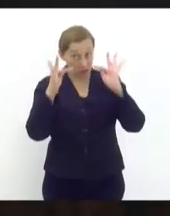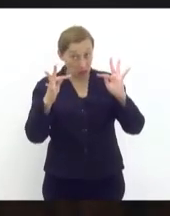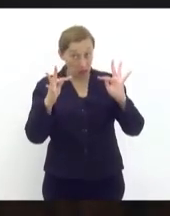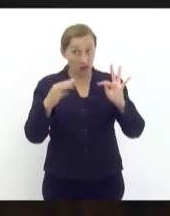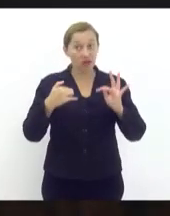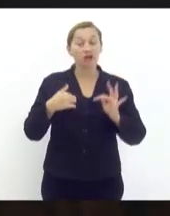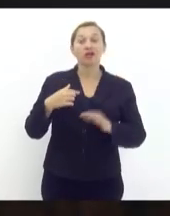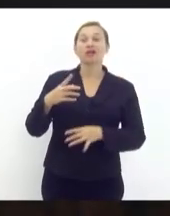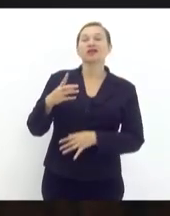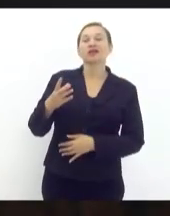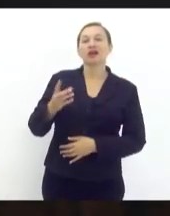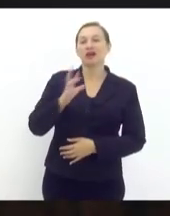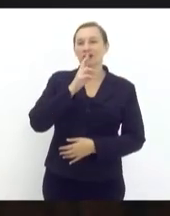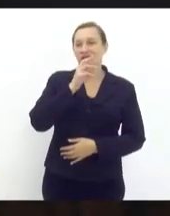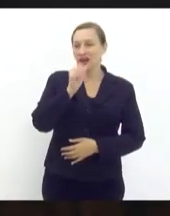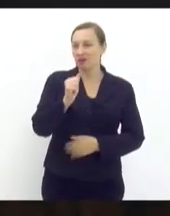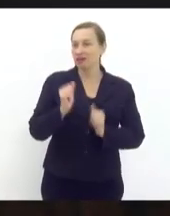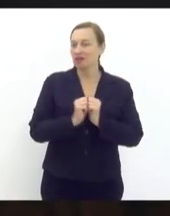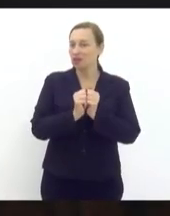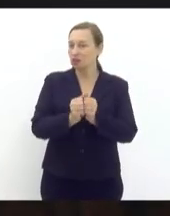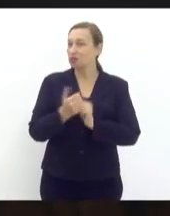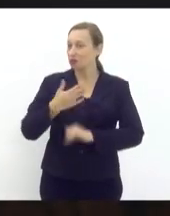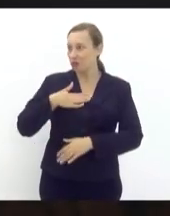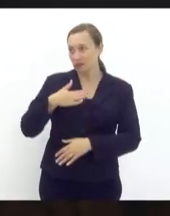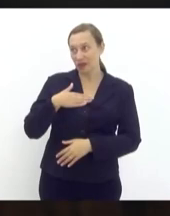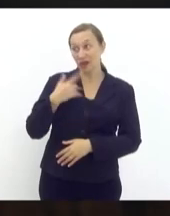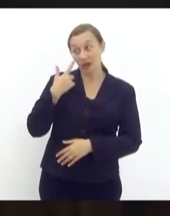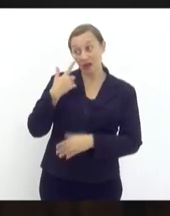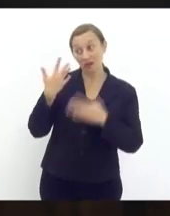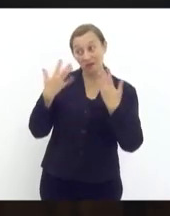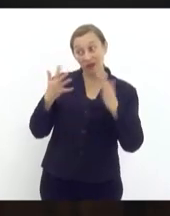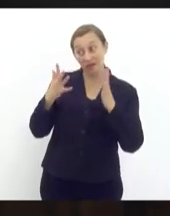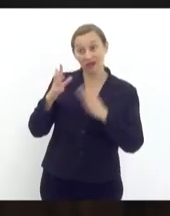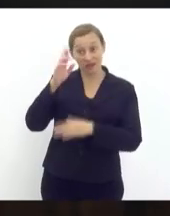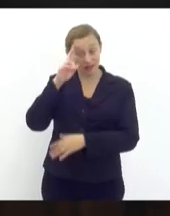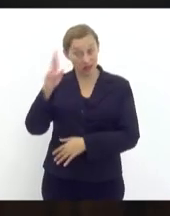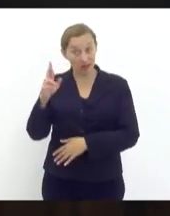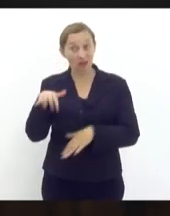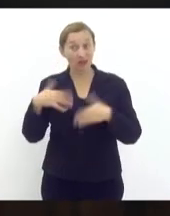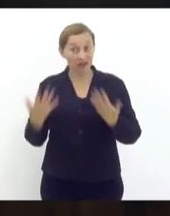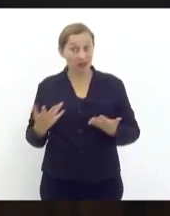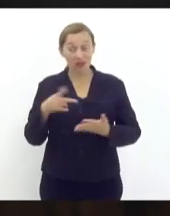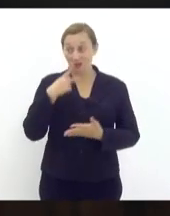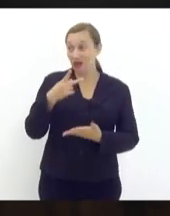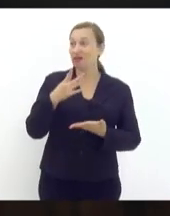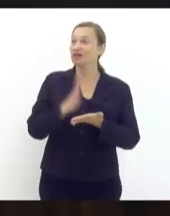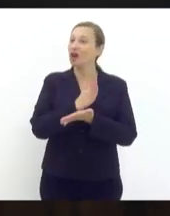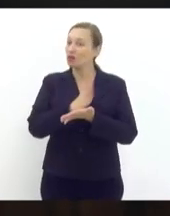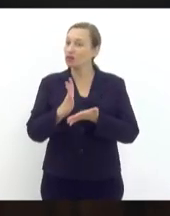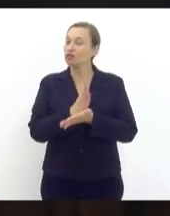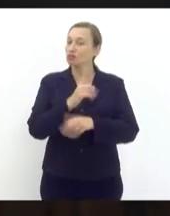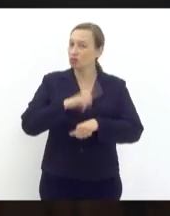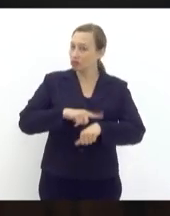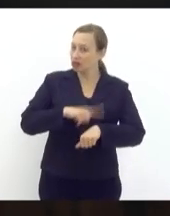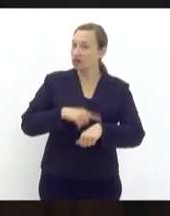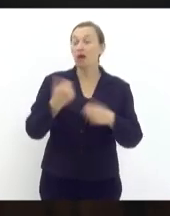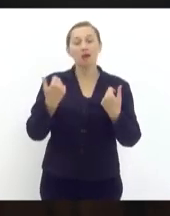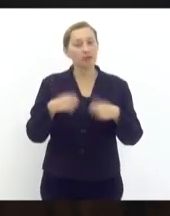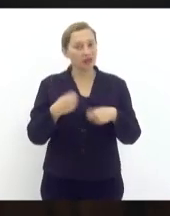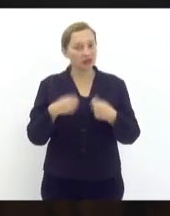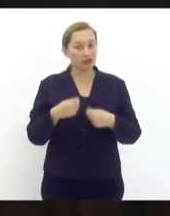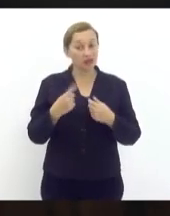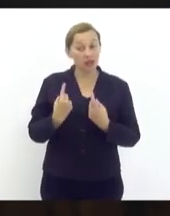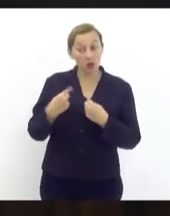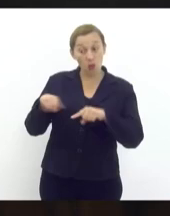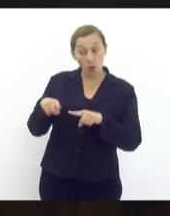companheiro Amorim tava lá em cima comigo despachando e elogiando vossa excelência Então o que eu falo em algum momento a gente precisa de